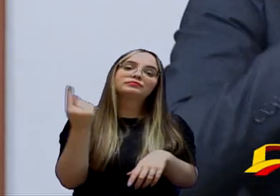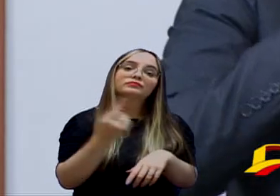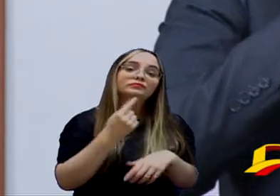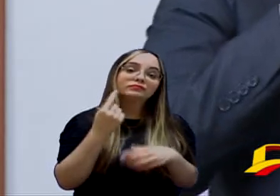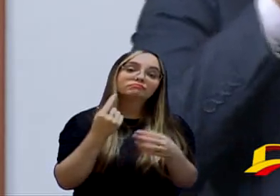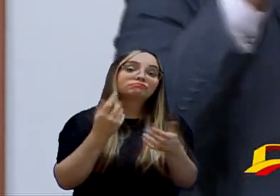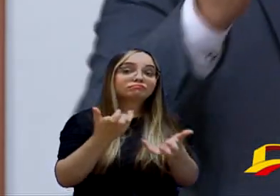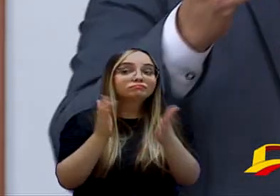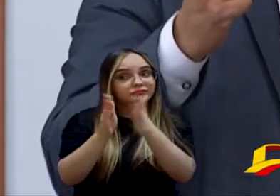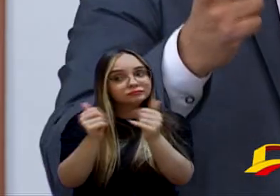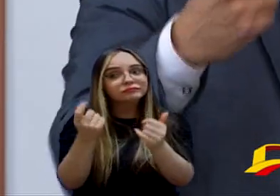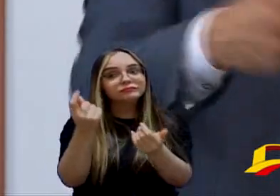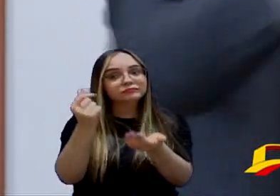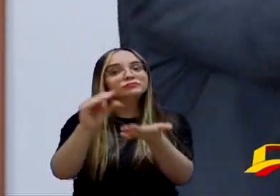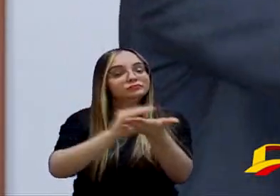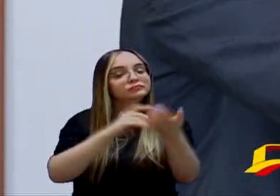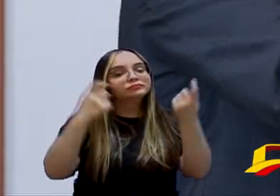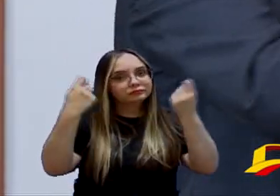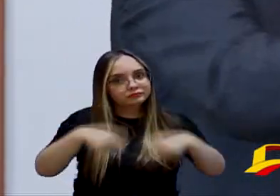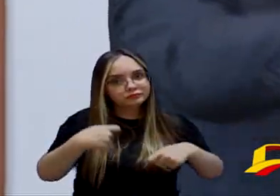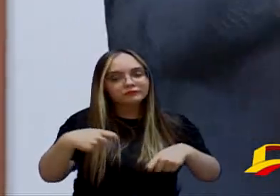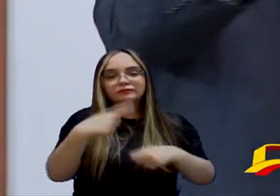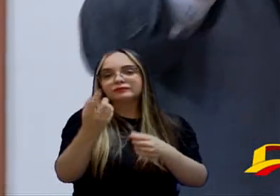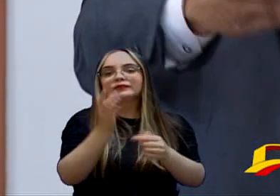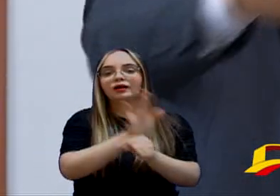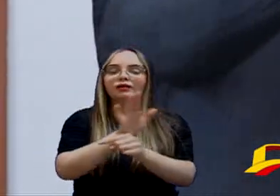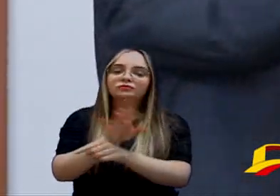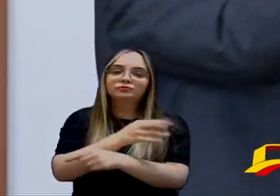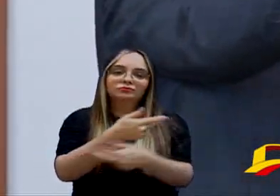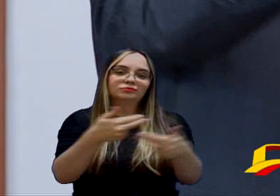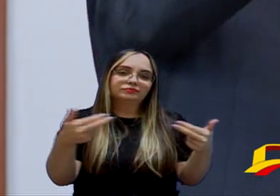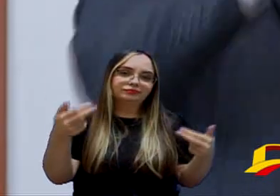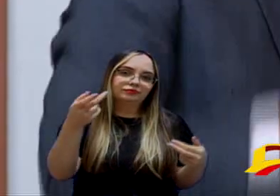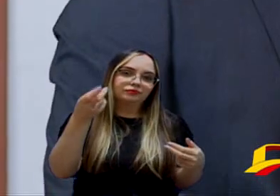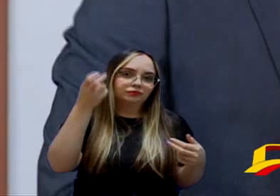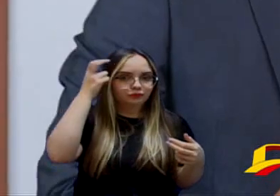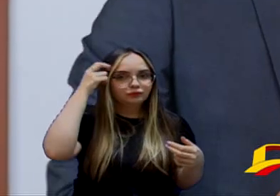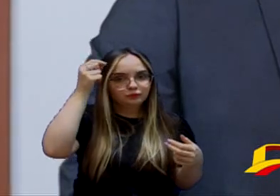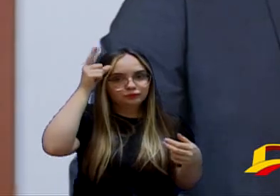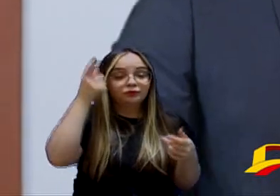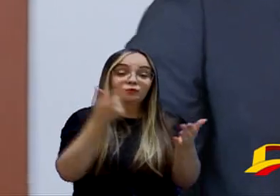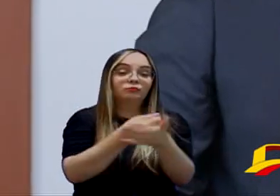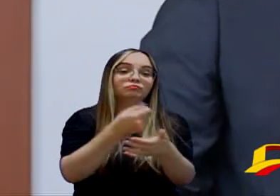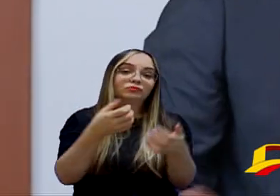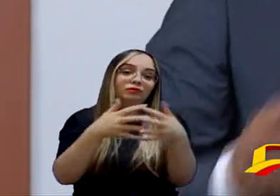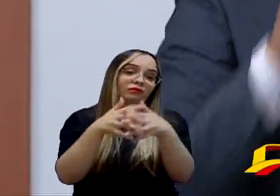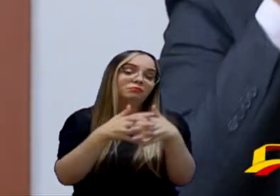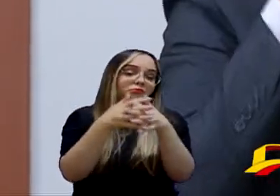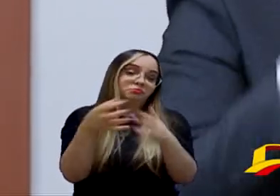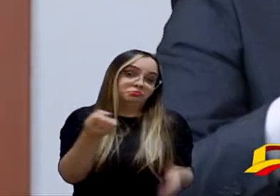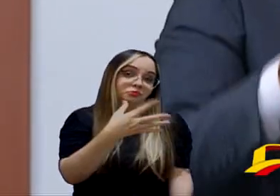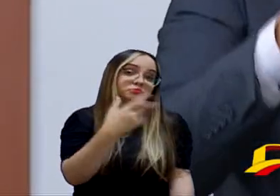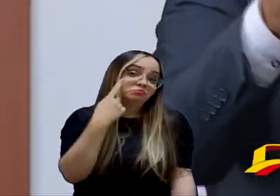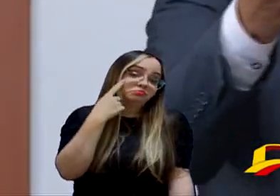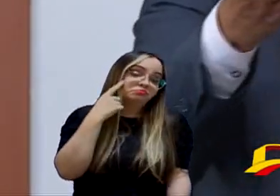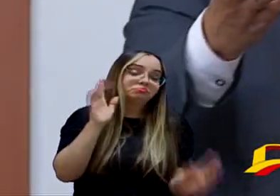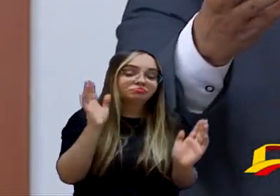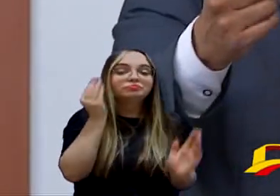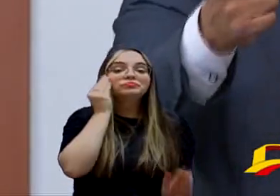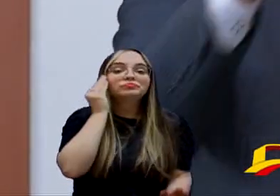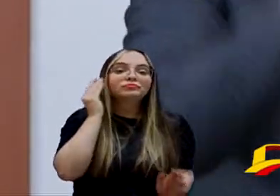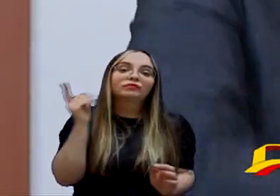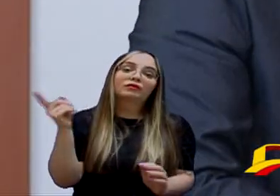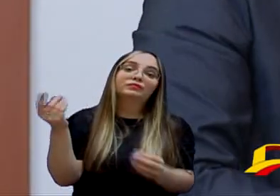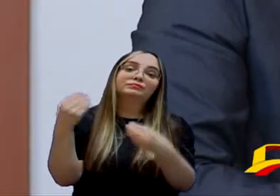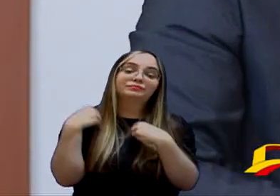e esse valor ele seja dispensado quem não seja agora para esse valor para Nova compra de um caminhão Então é isso Isso é uma